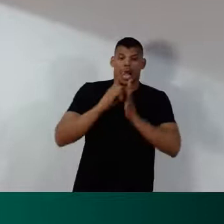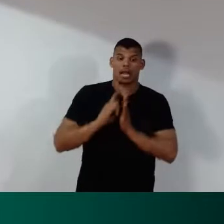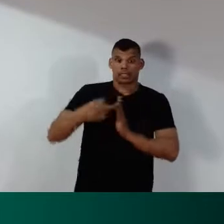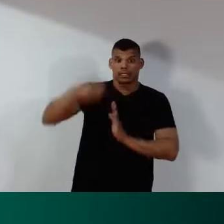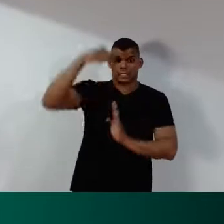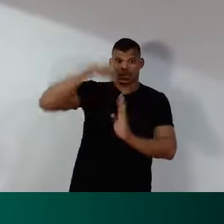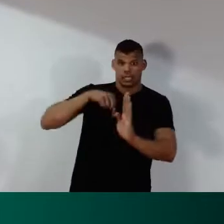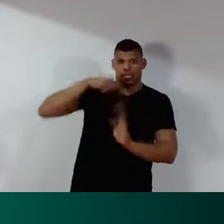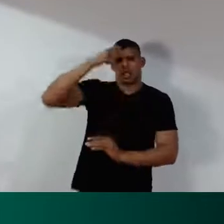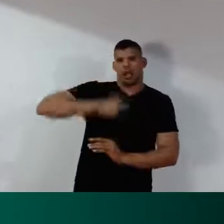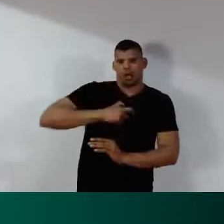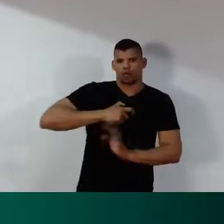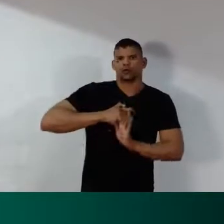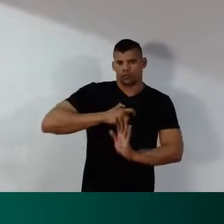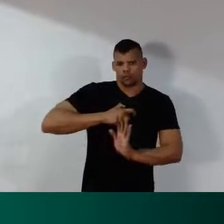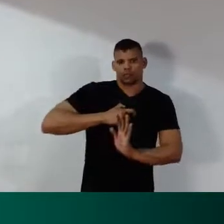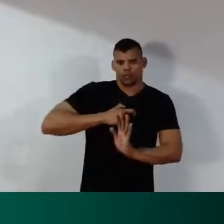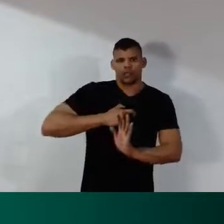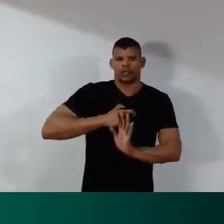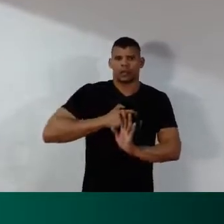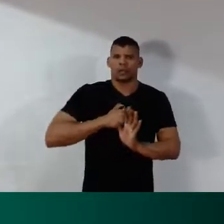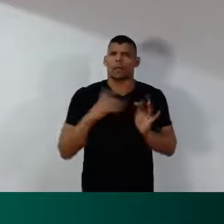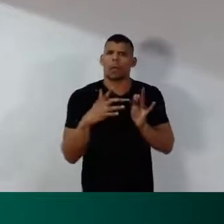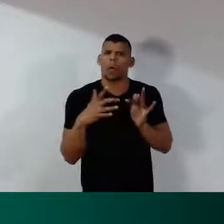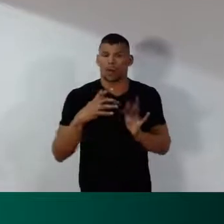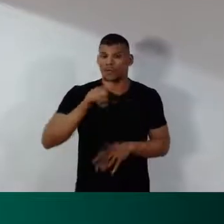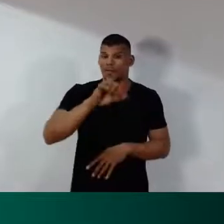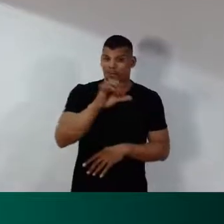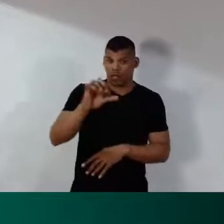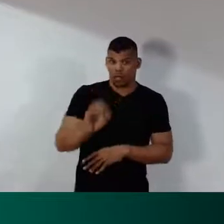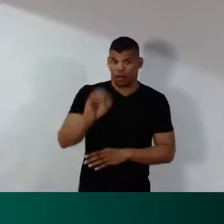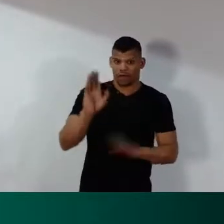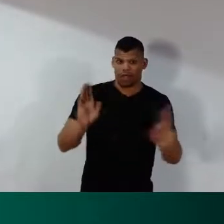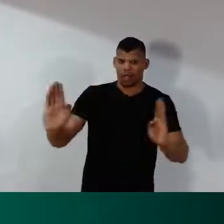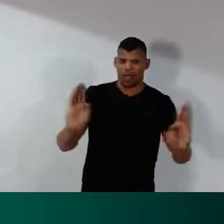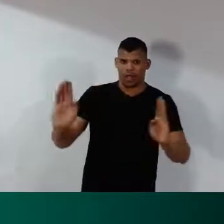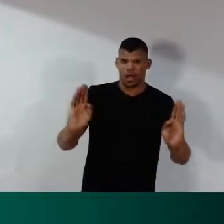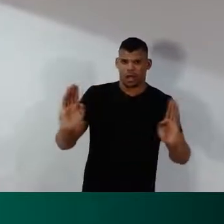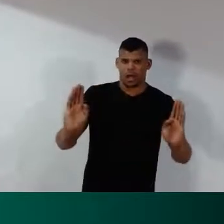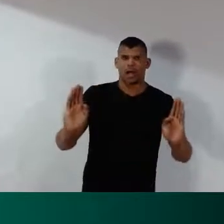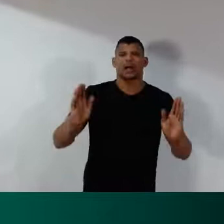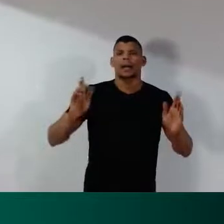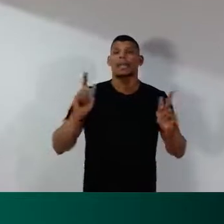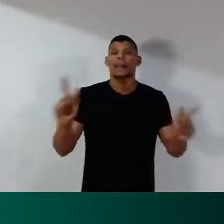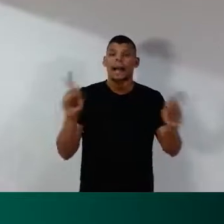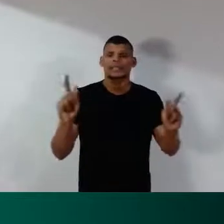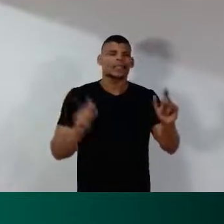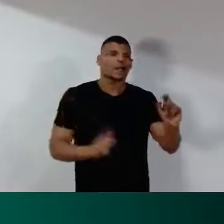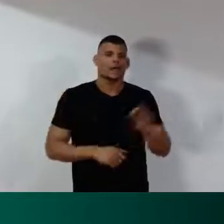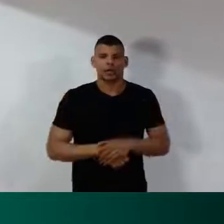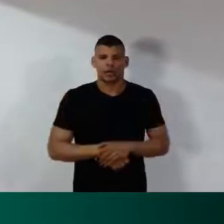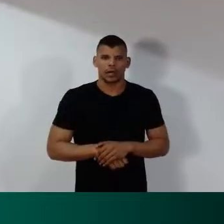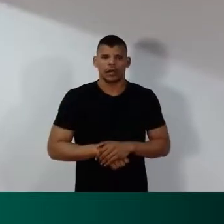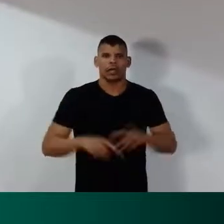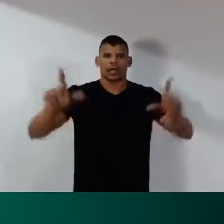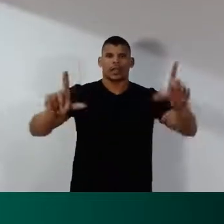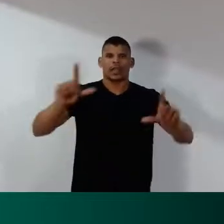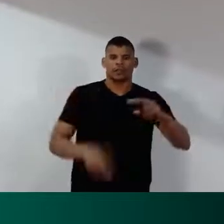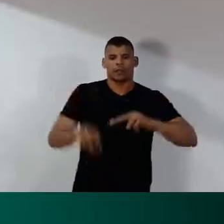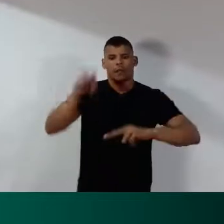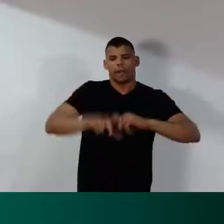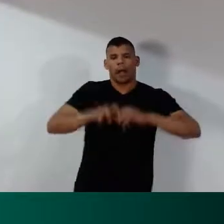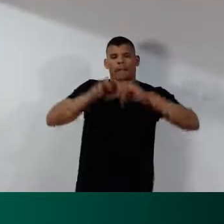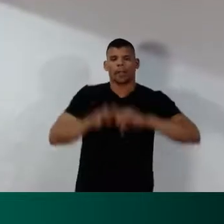fortemente nos anos 90 o que a gente tinha de lazer era até ver né e não era